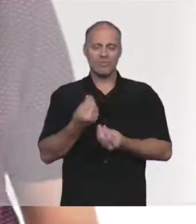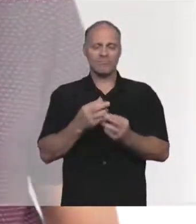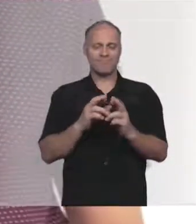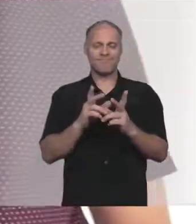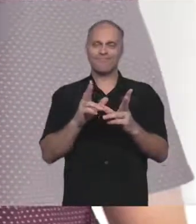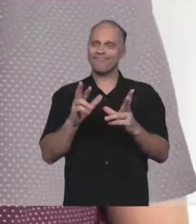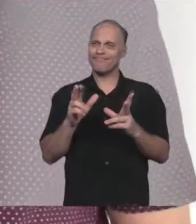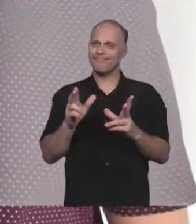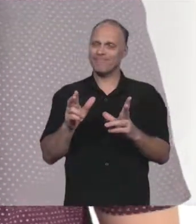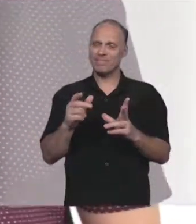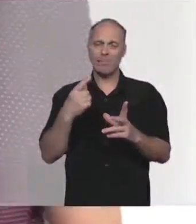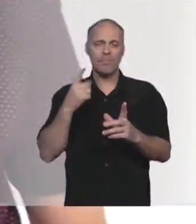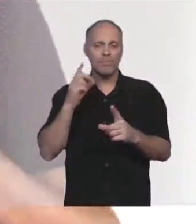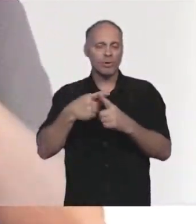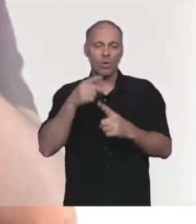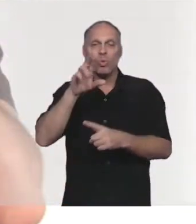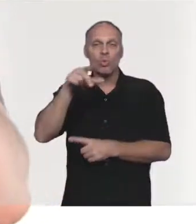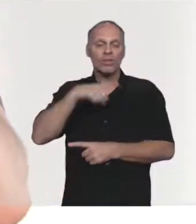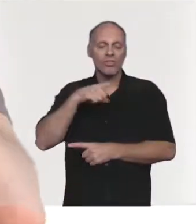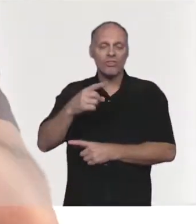Eu nunca tive uma